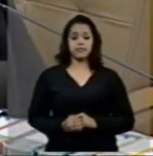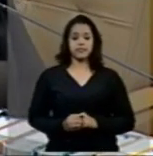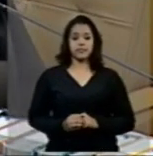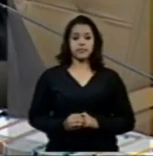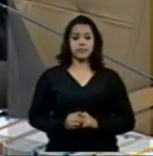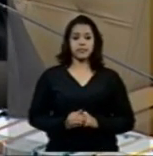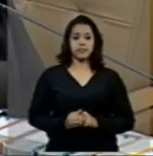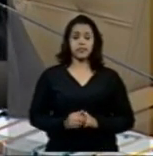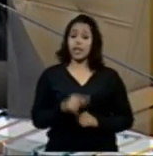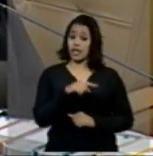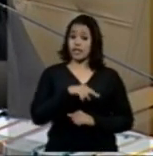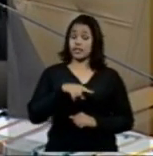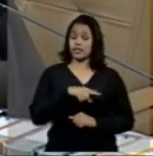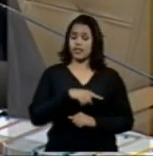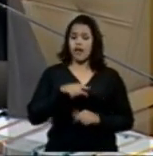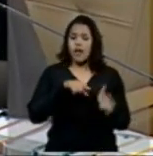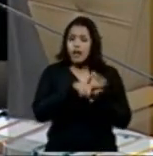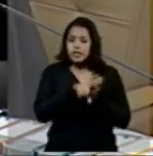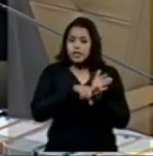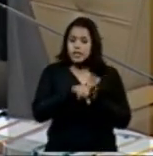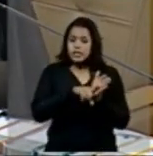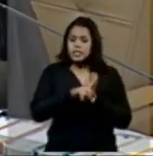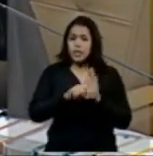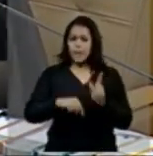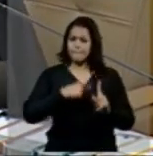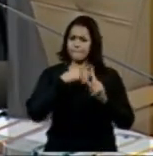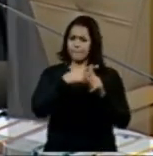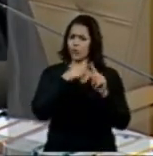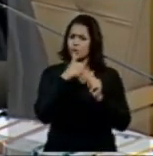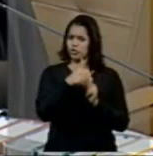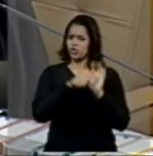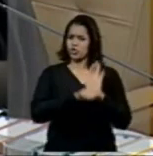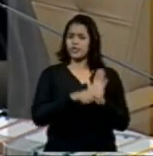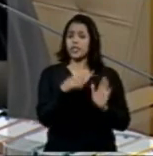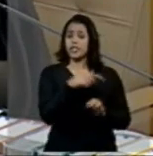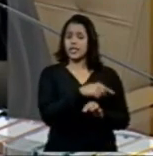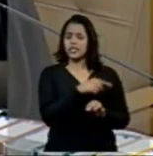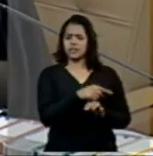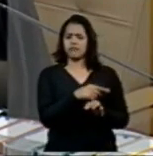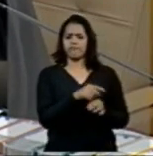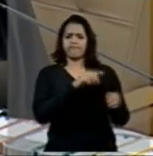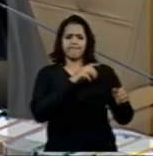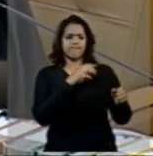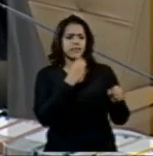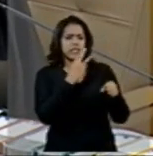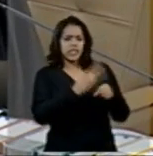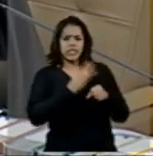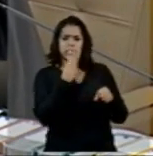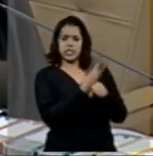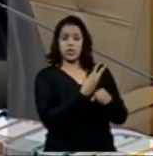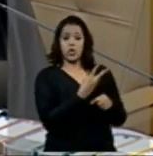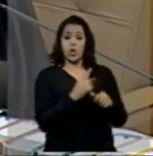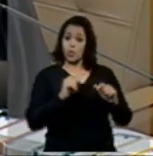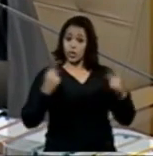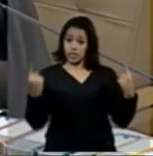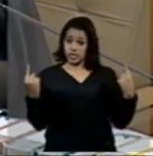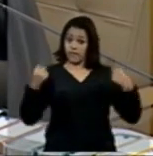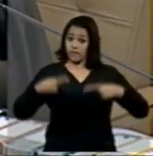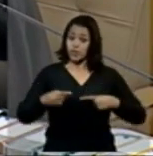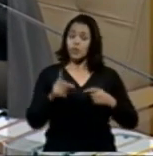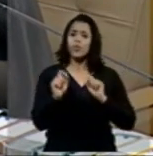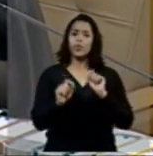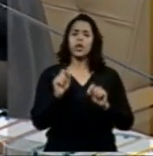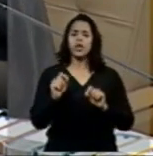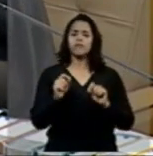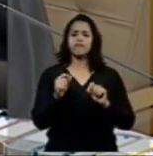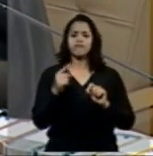Para além de uma análise positivista da regulação da terceirização, o desafio que se coloca é